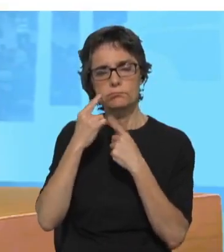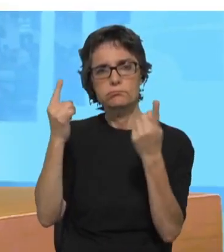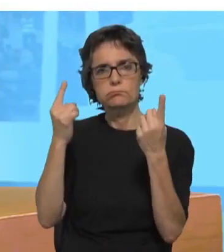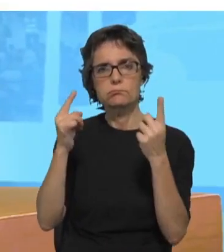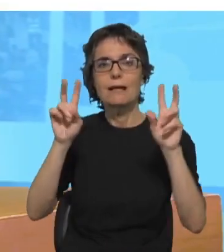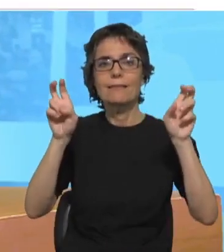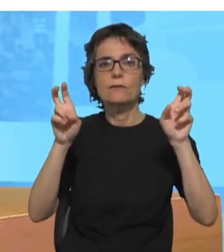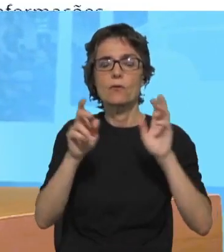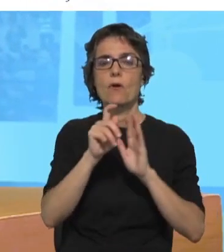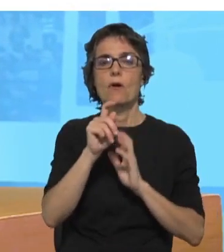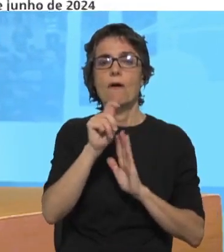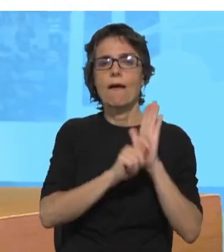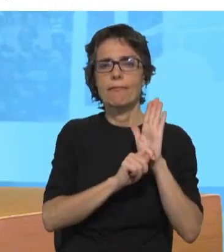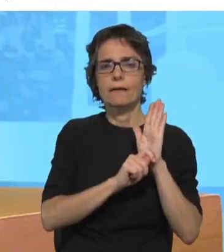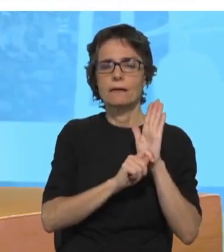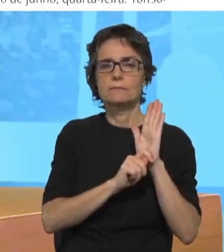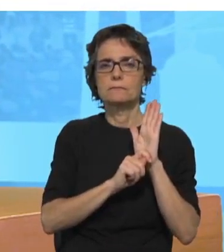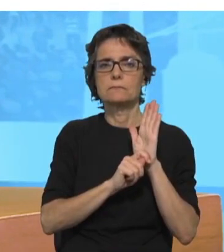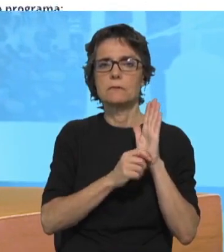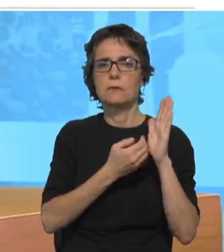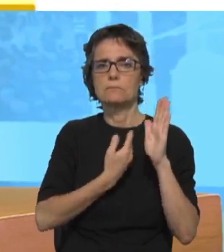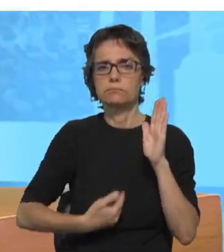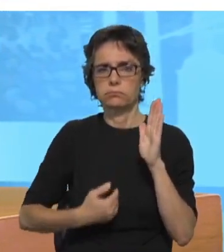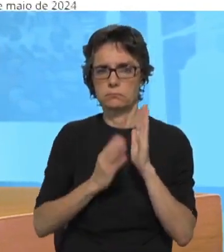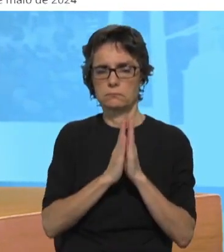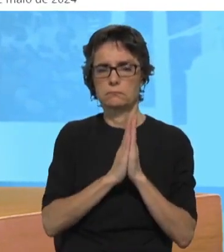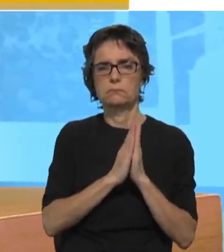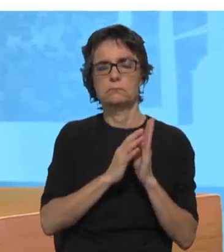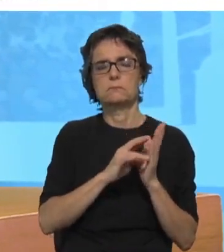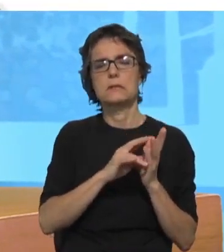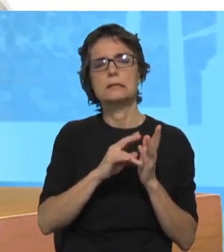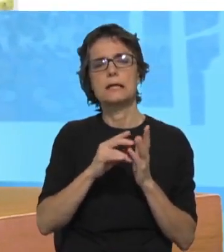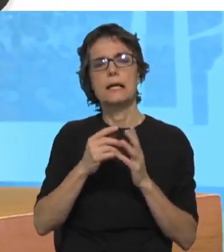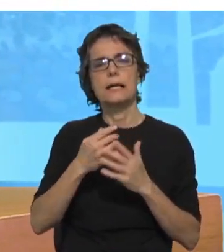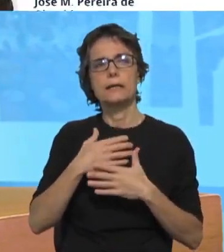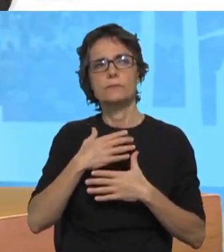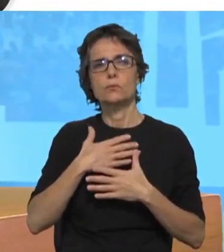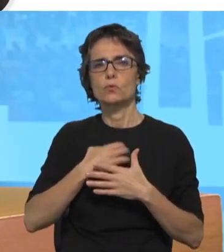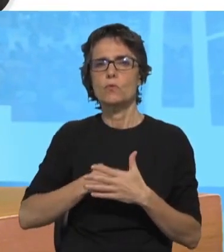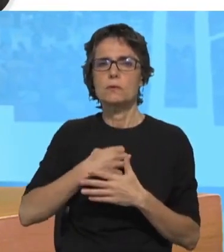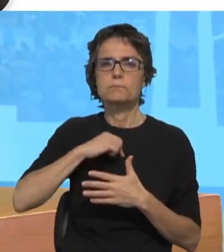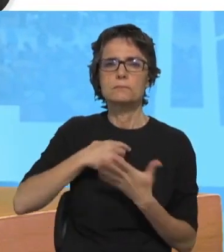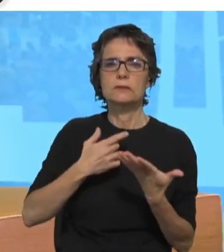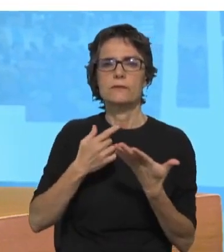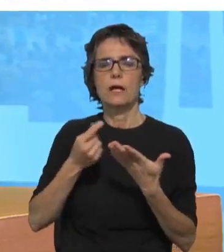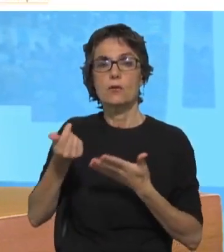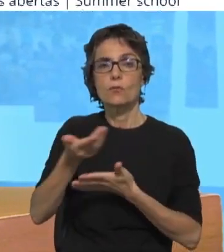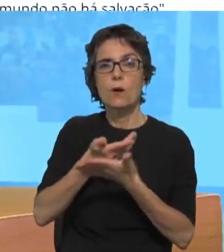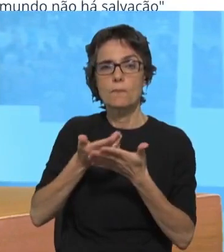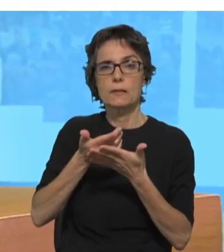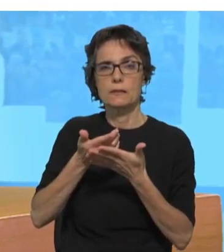Espírito do Capitalismo, onde ele procura mostrar como, de facto, uma determinada